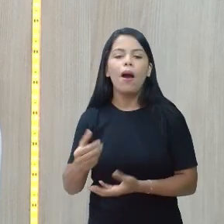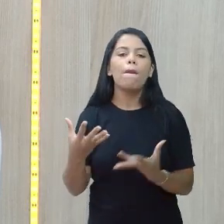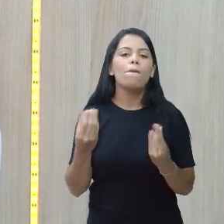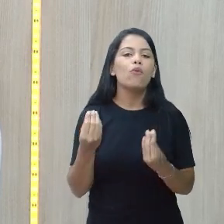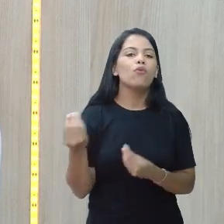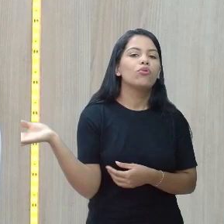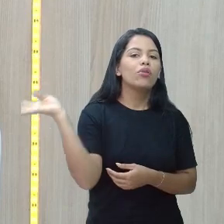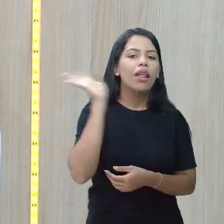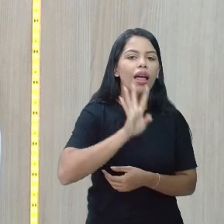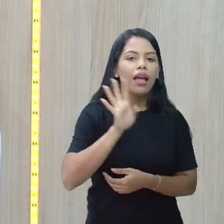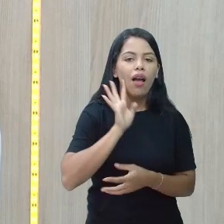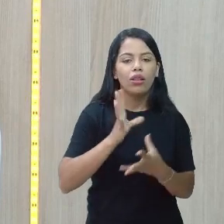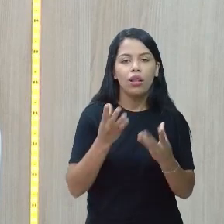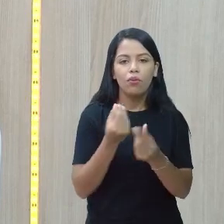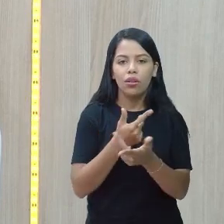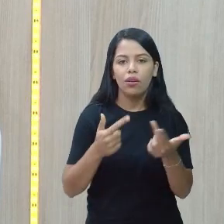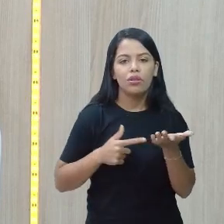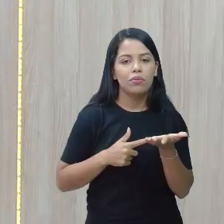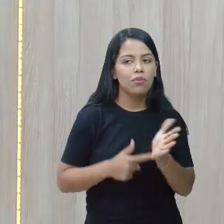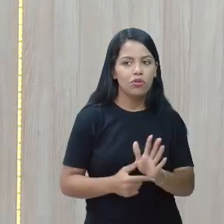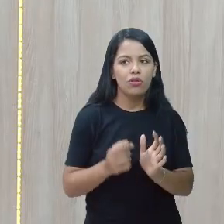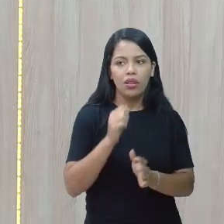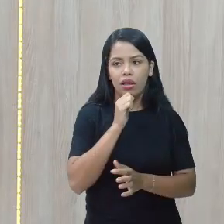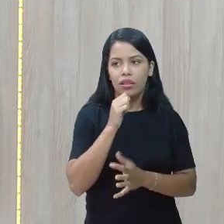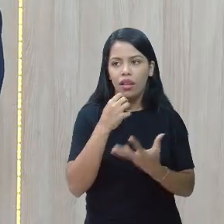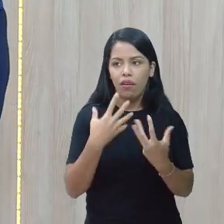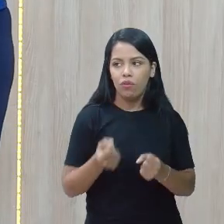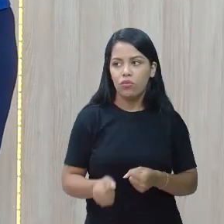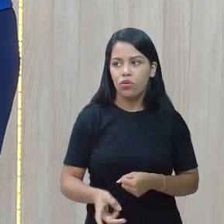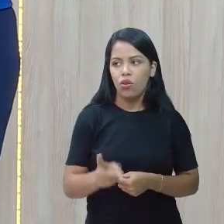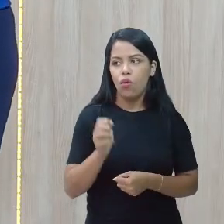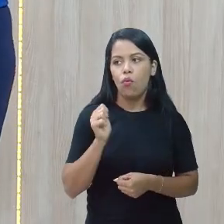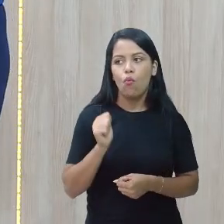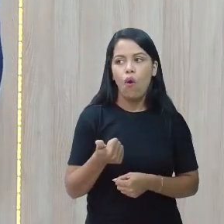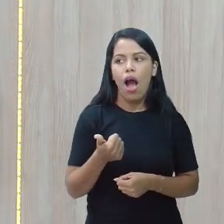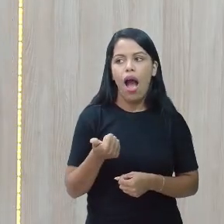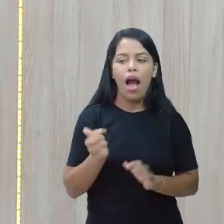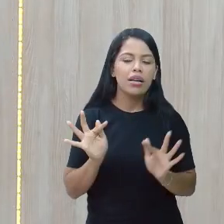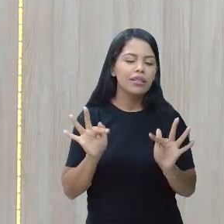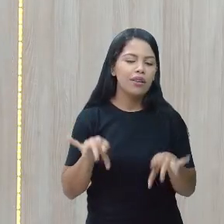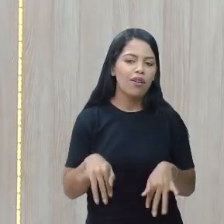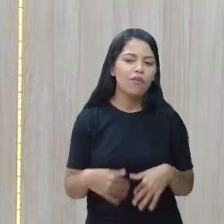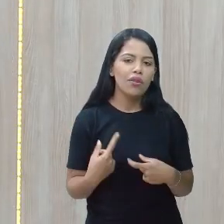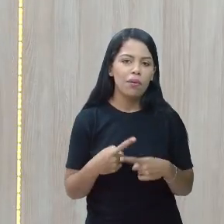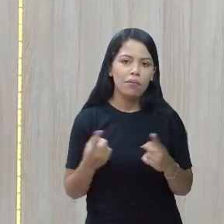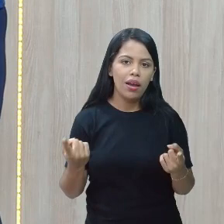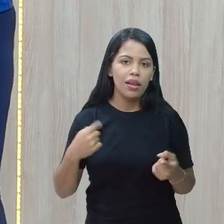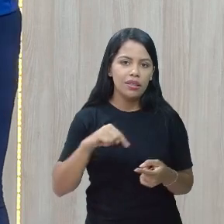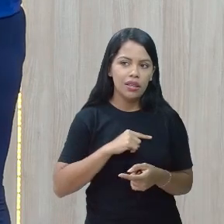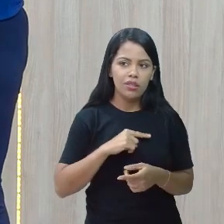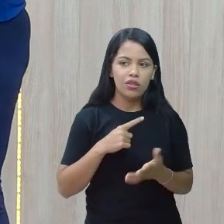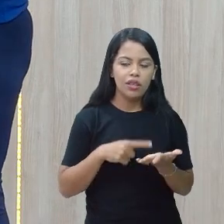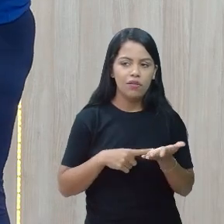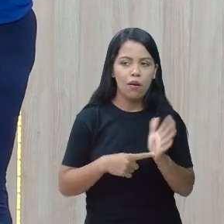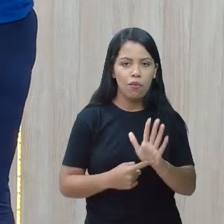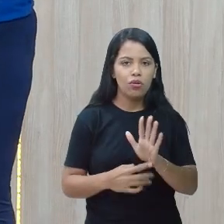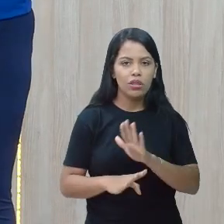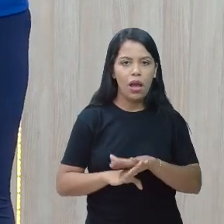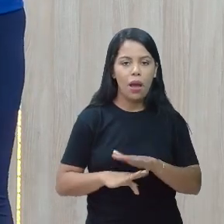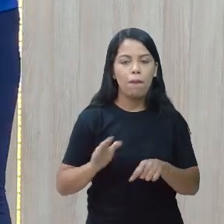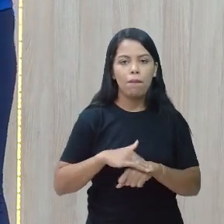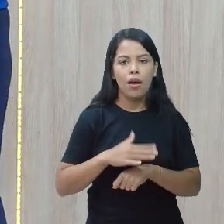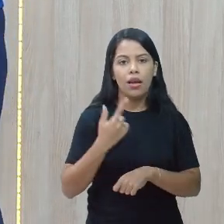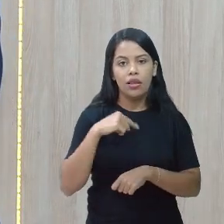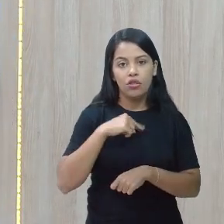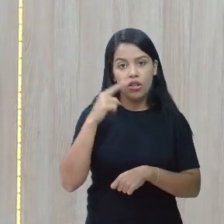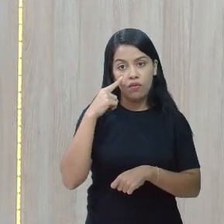Vilma, tem mais coisas aí para apresentar. Bora lá, né? Já está quase chegando ao fim, mas a gente vai ver uma